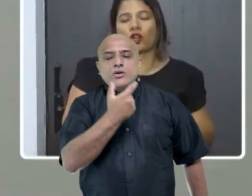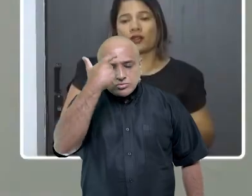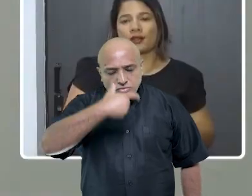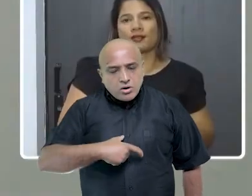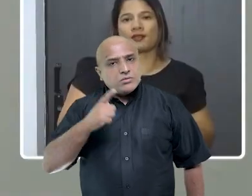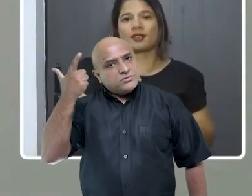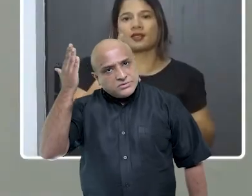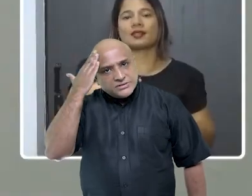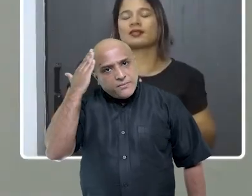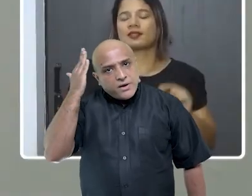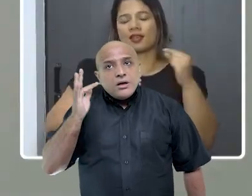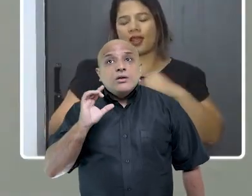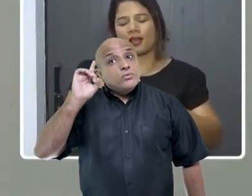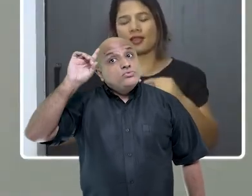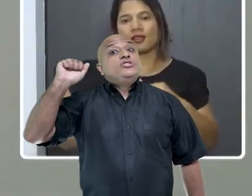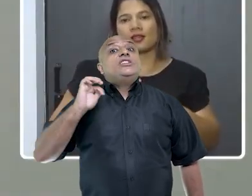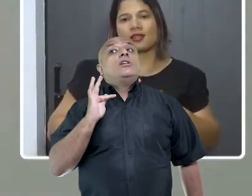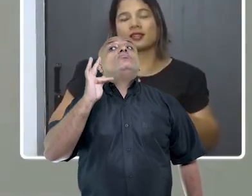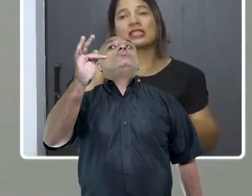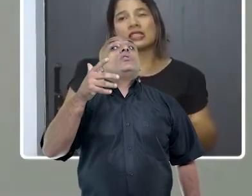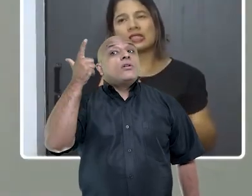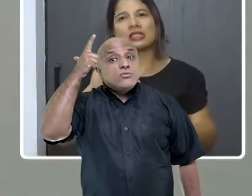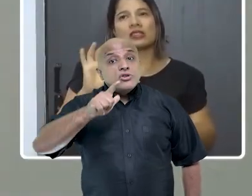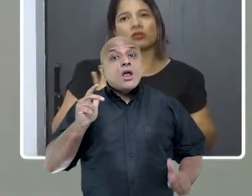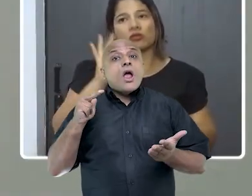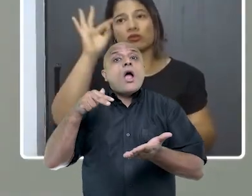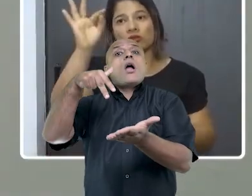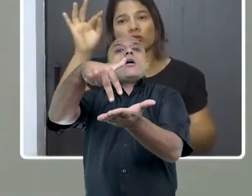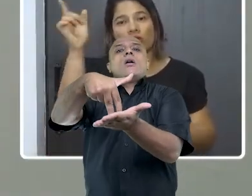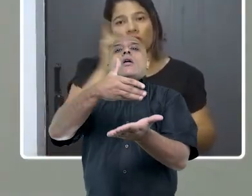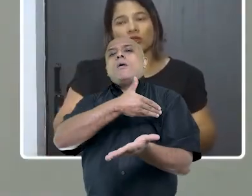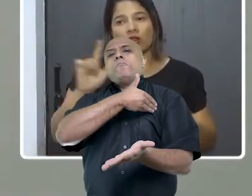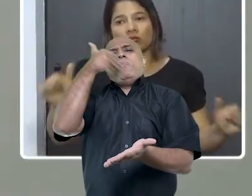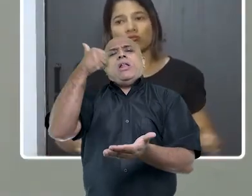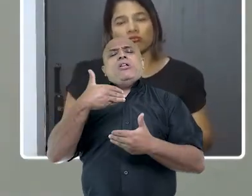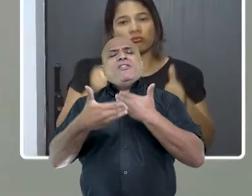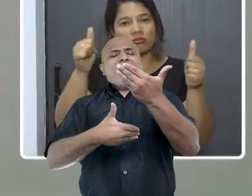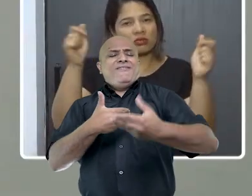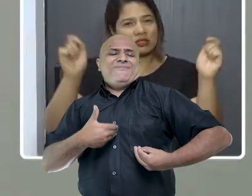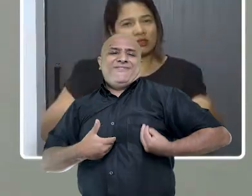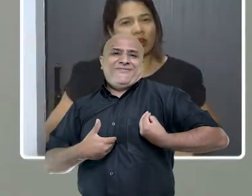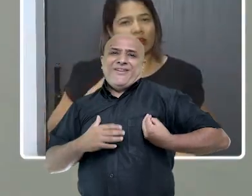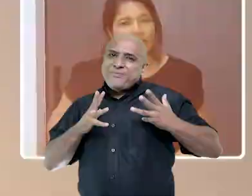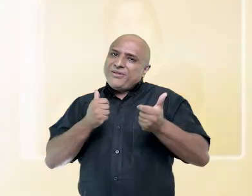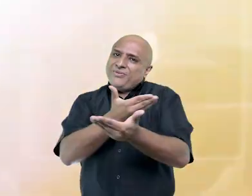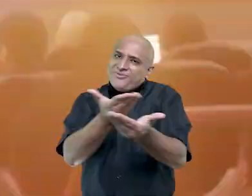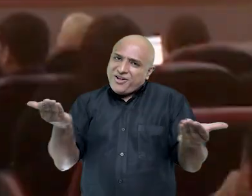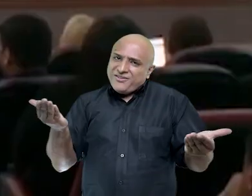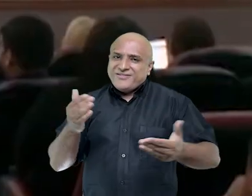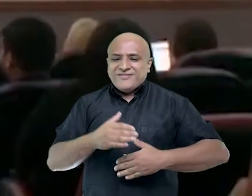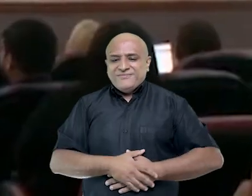saber se um dia, Jamil, chegaremos a um lugar melhor para viver e para todos nós.